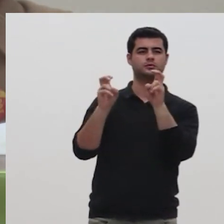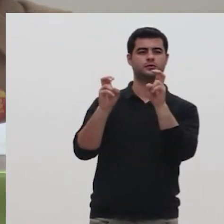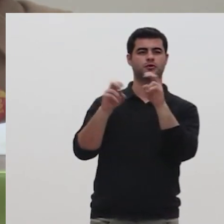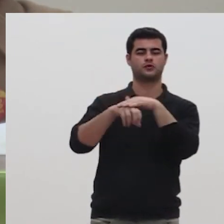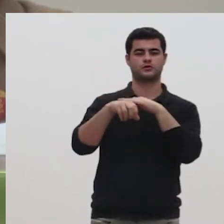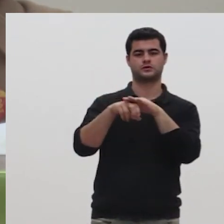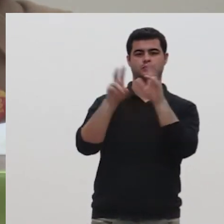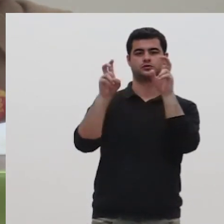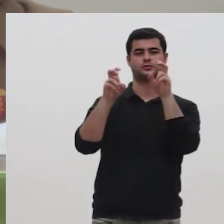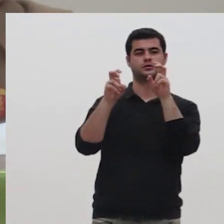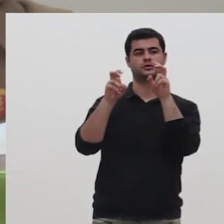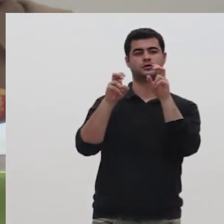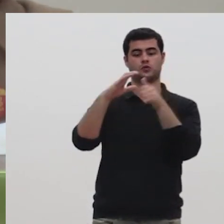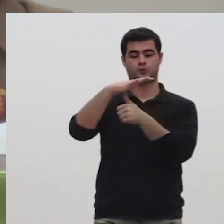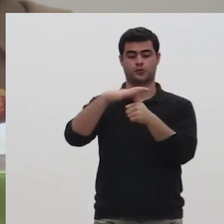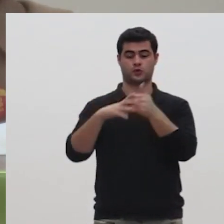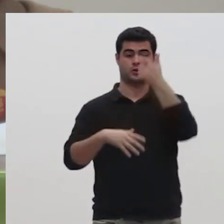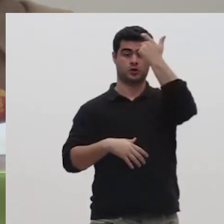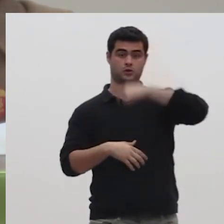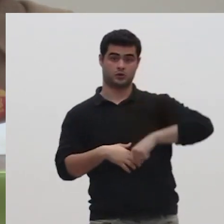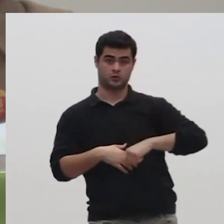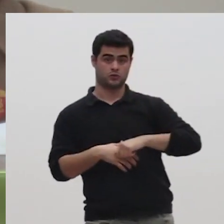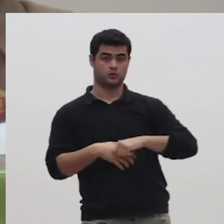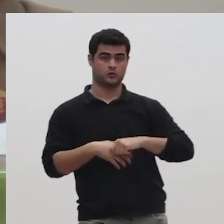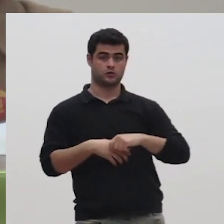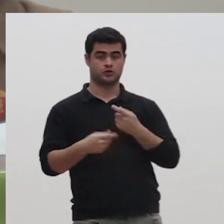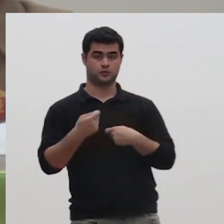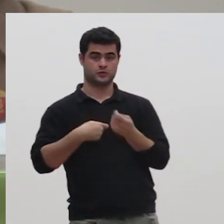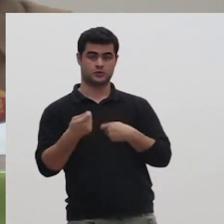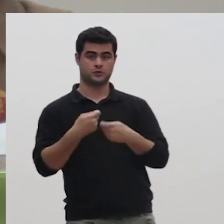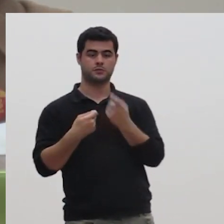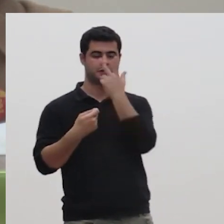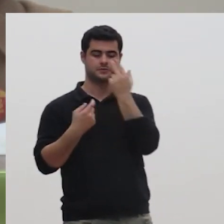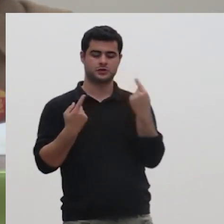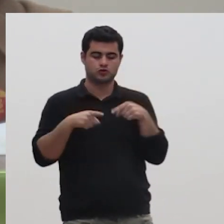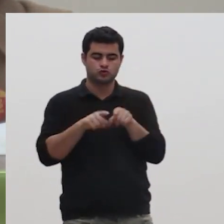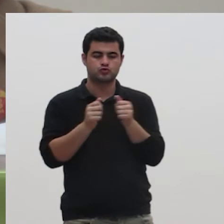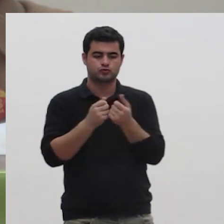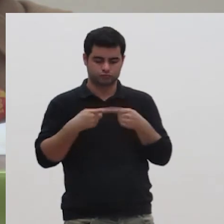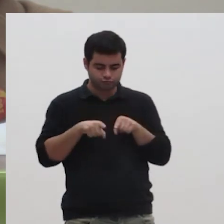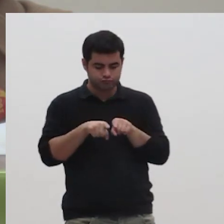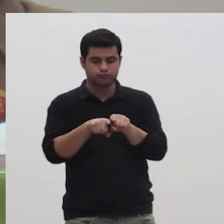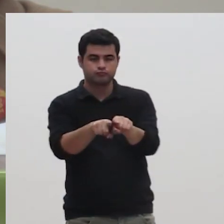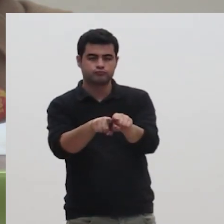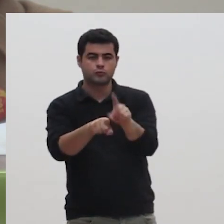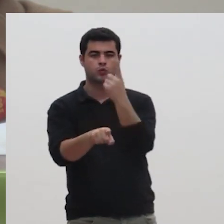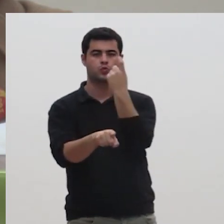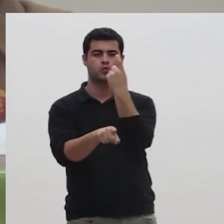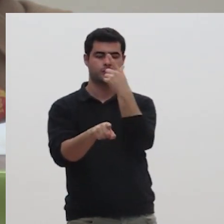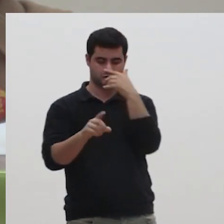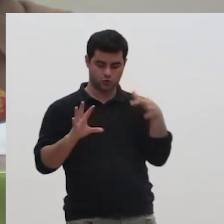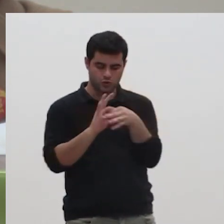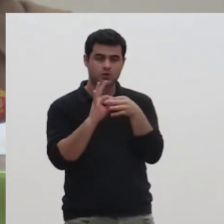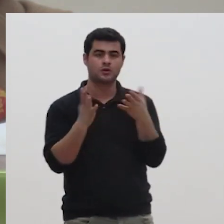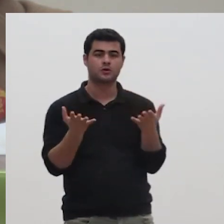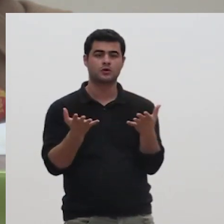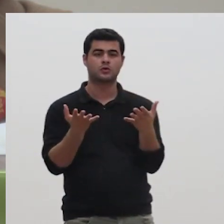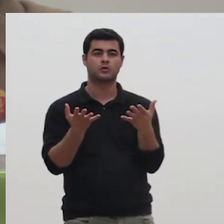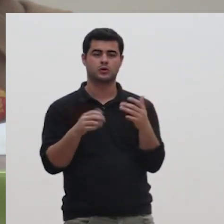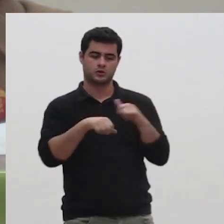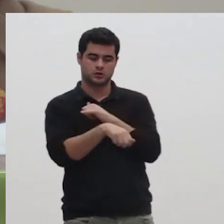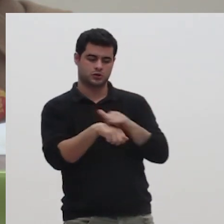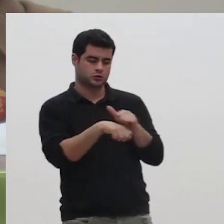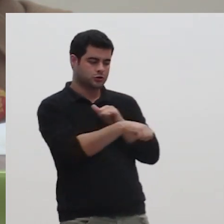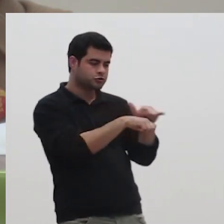pró-reitor da administração. A gestão tem que caminhar junto, tem que fazer uma coisa só, tem que ser uma gestão com planejamento estratégico e